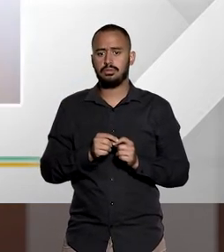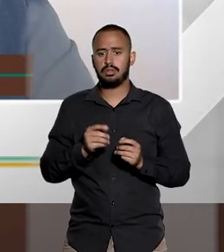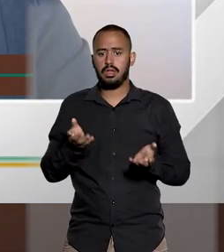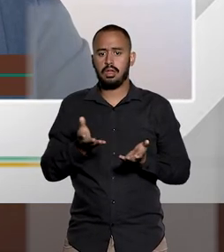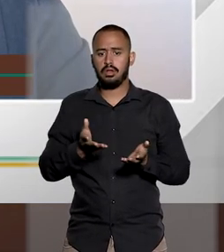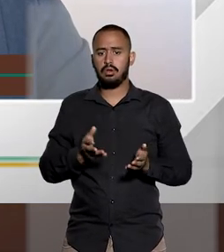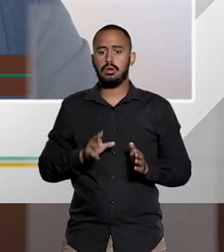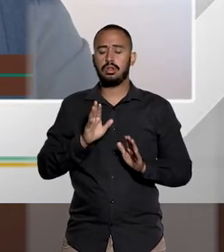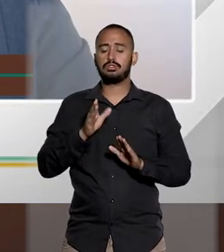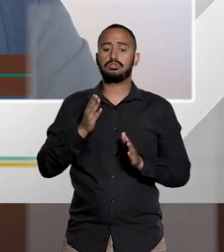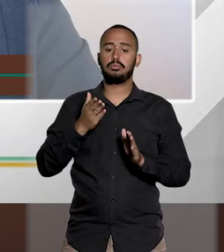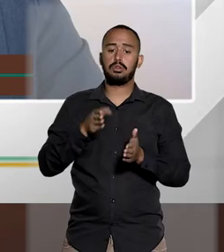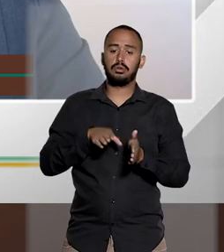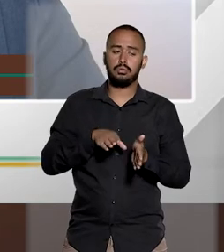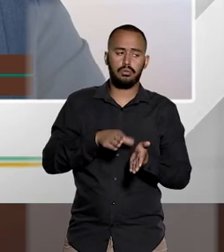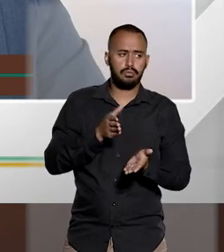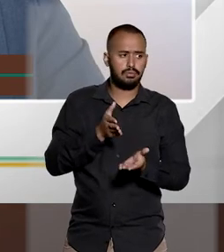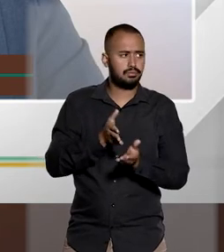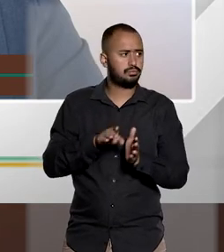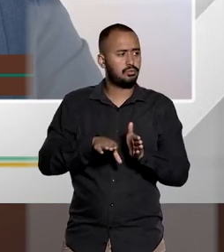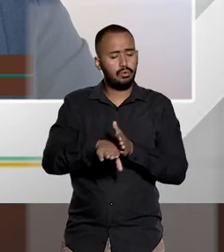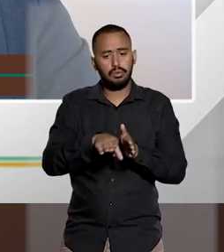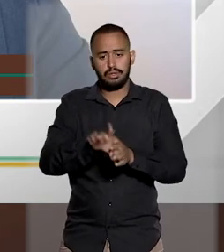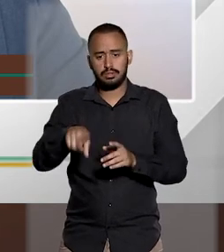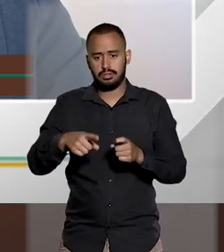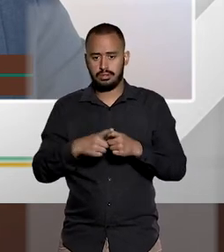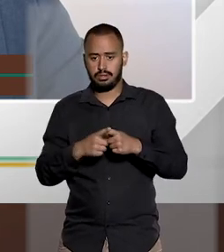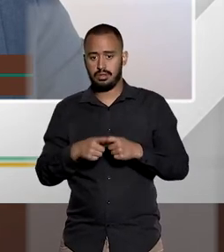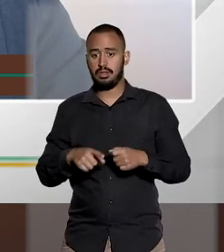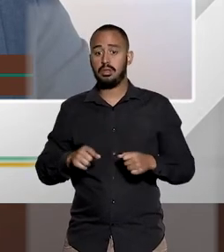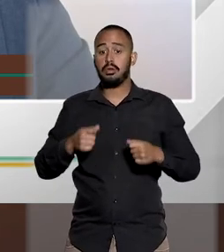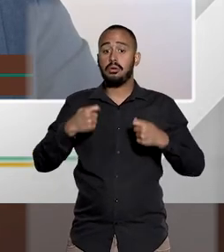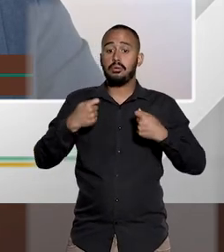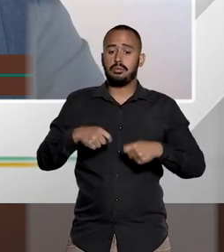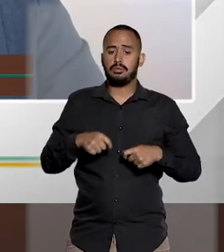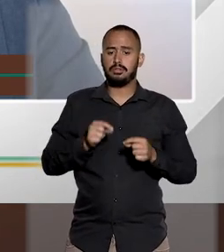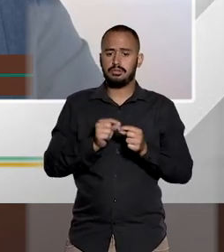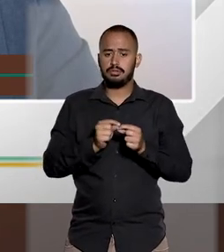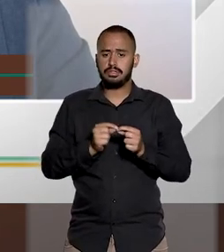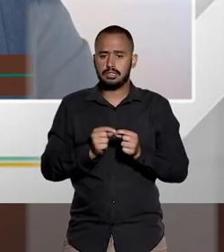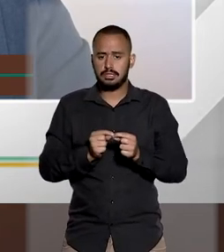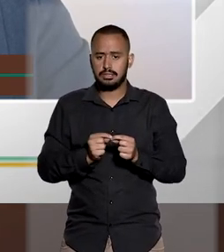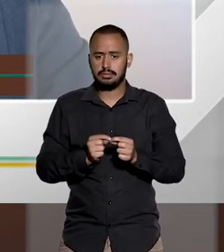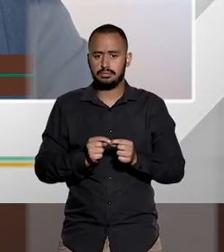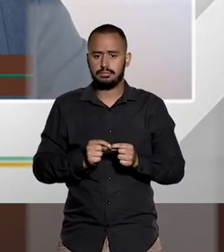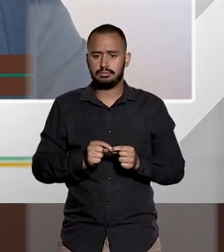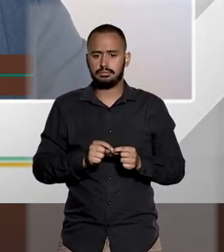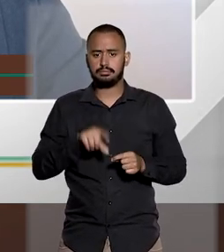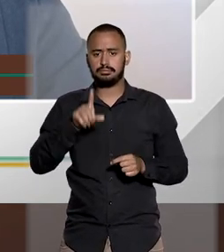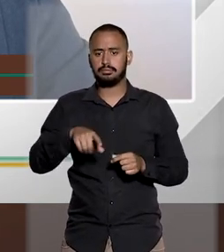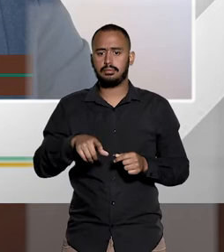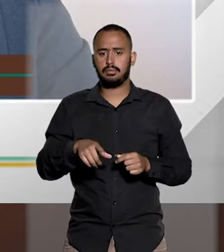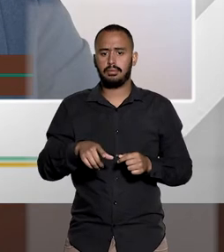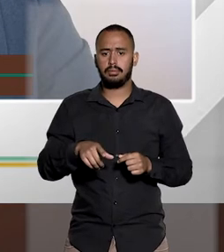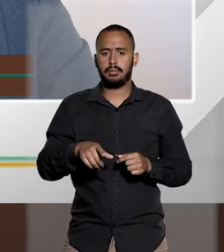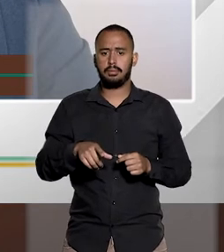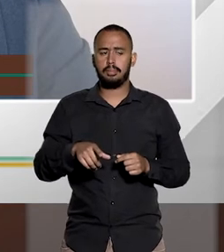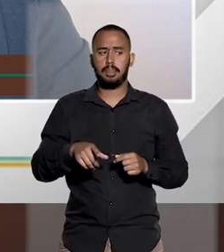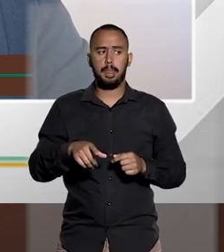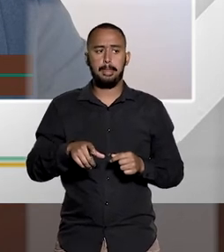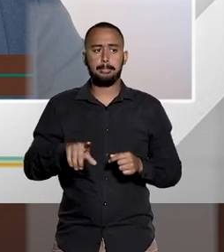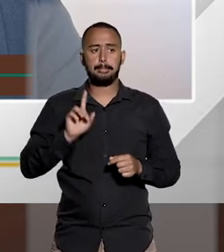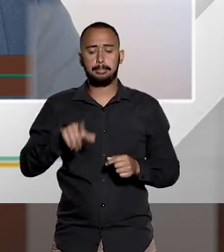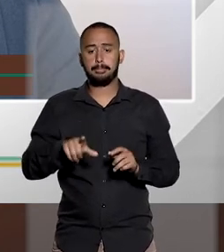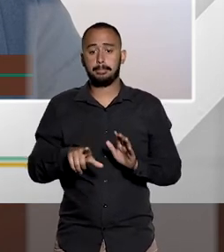Di Pietro, no sentido de que deve ser necessário sim o contraditório, porque a intervenção é uma medida